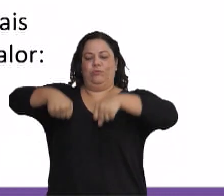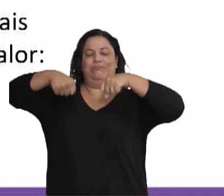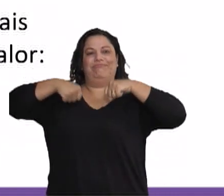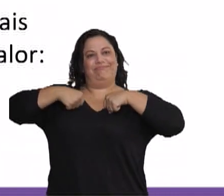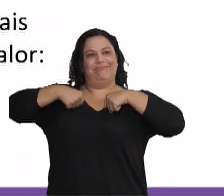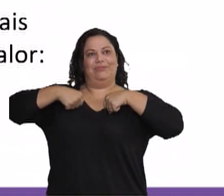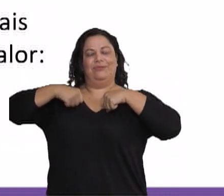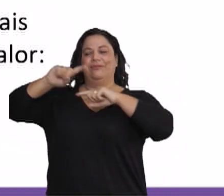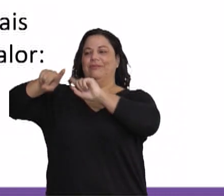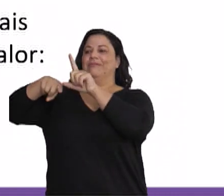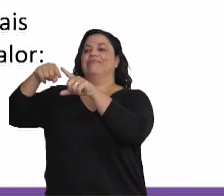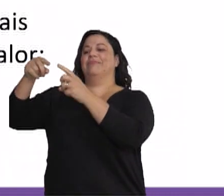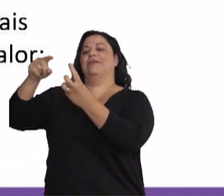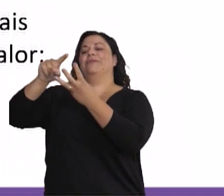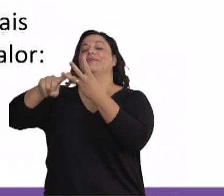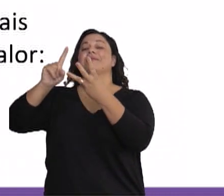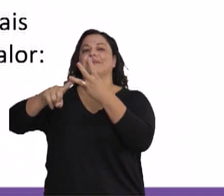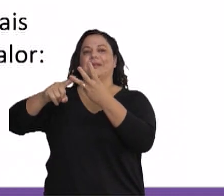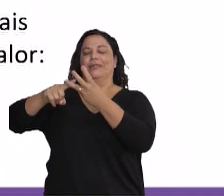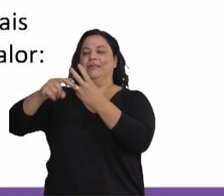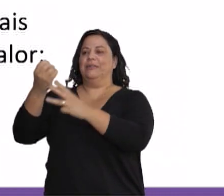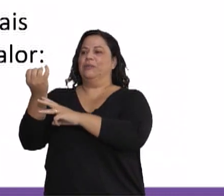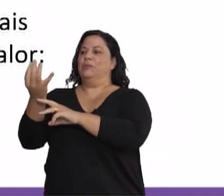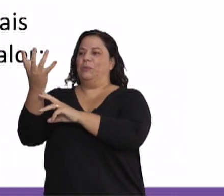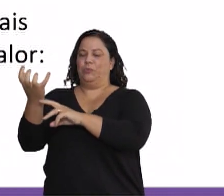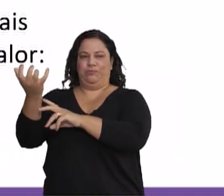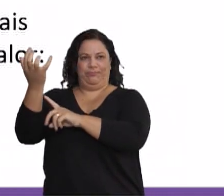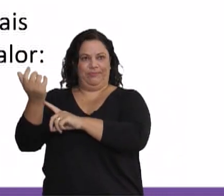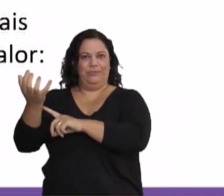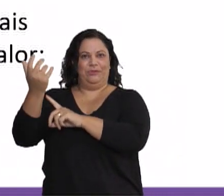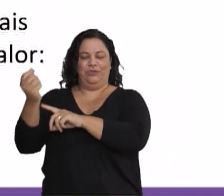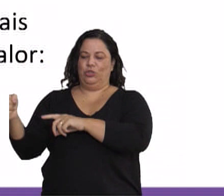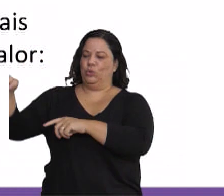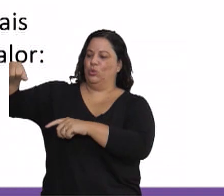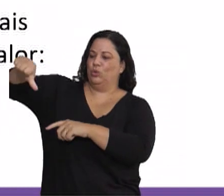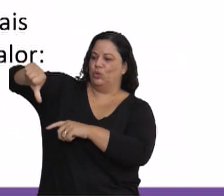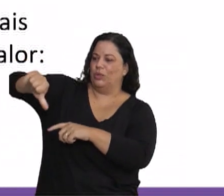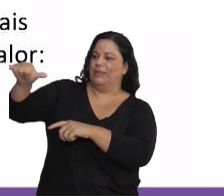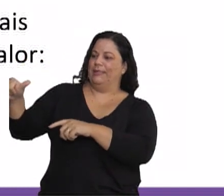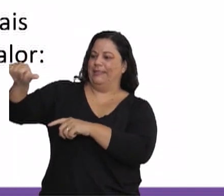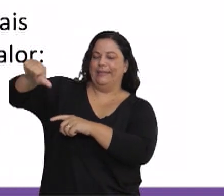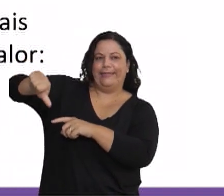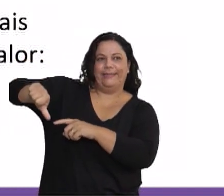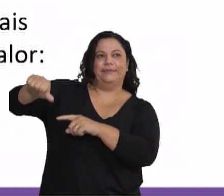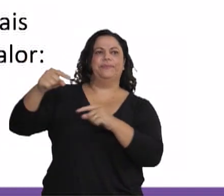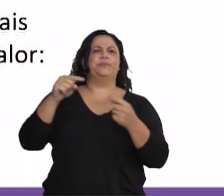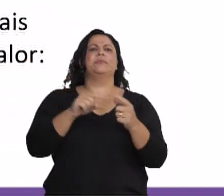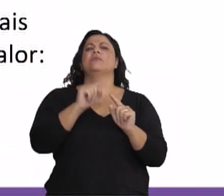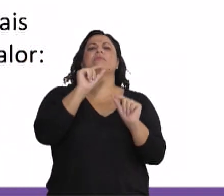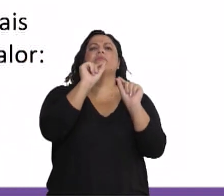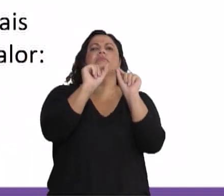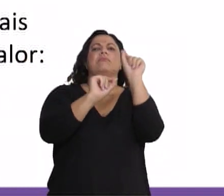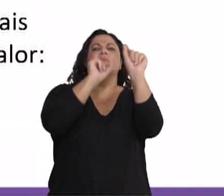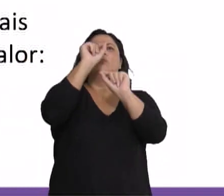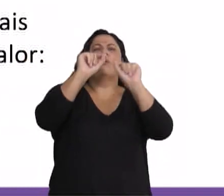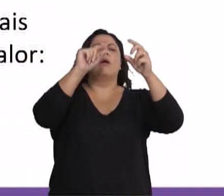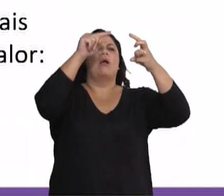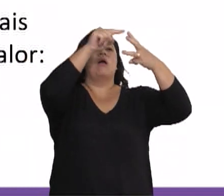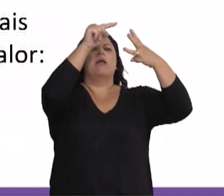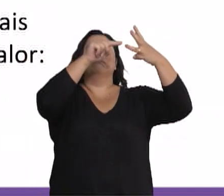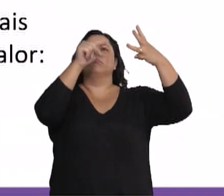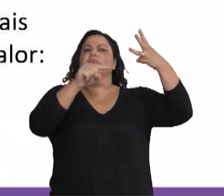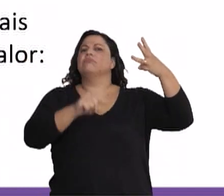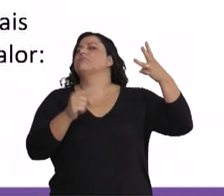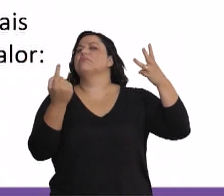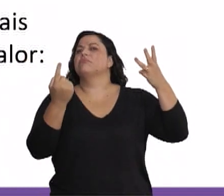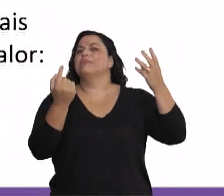Então, assim, assinale a alternativa que apresenta os objetos com características semelhantes aos